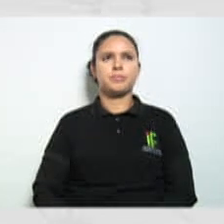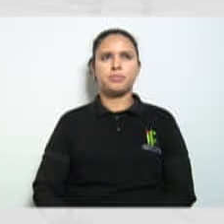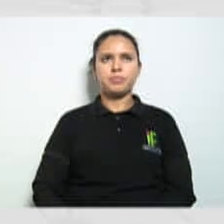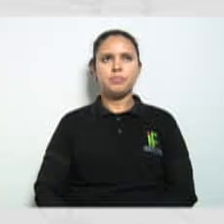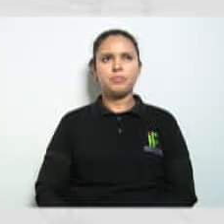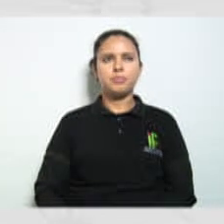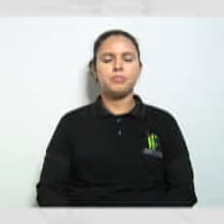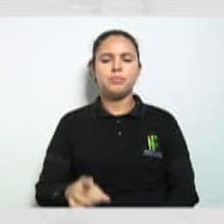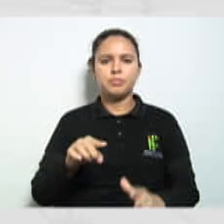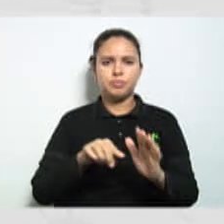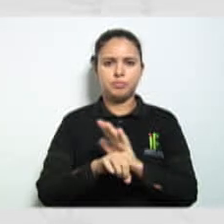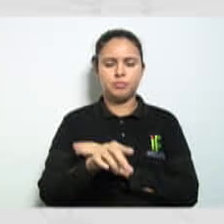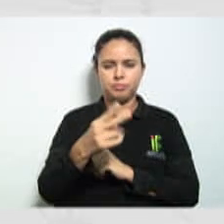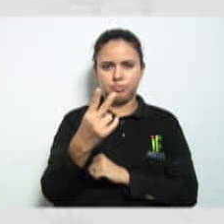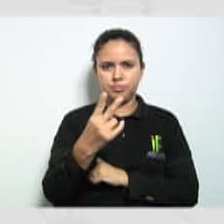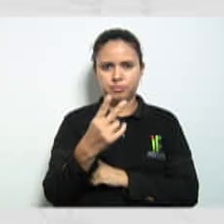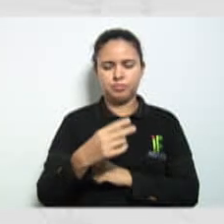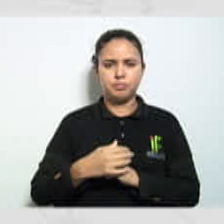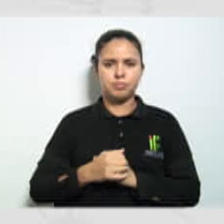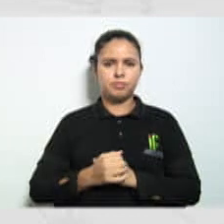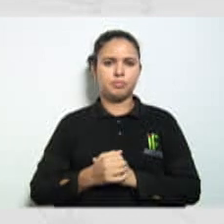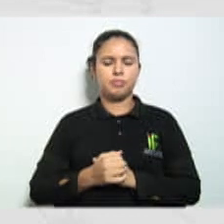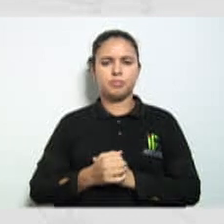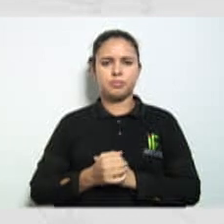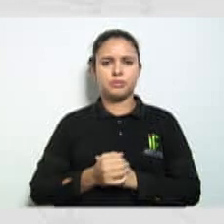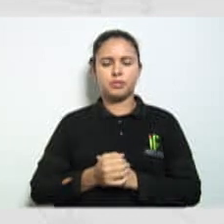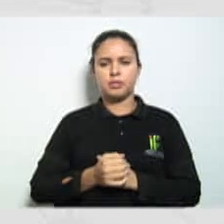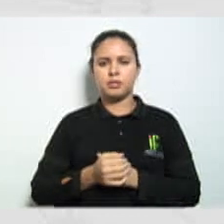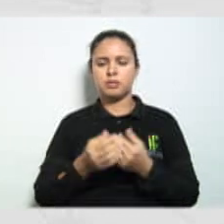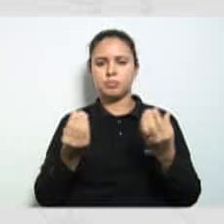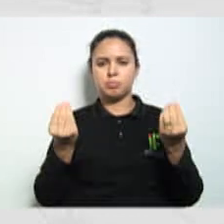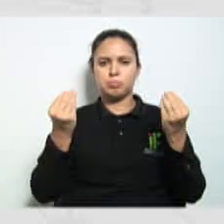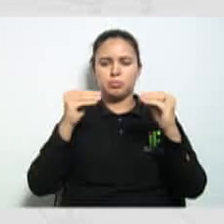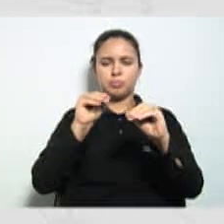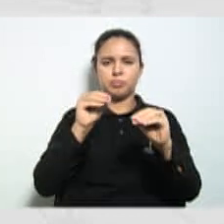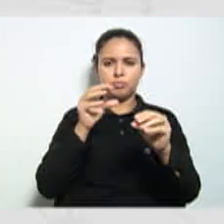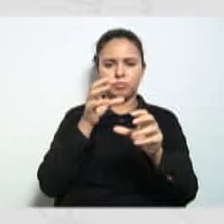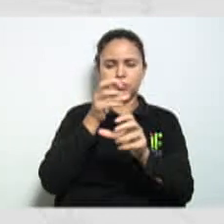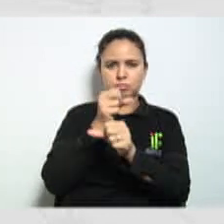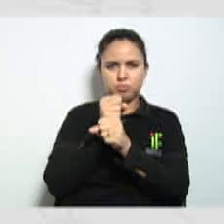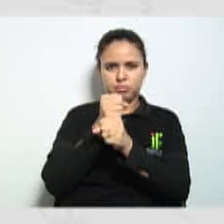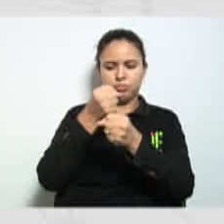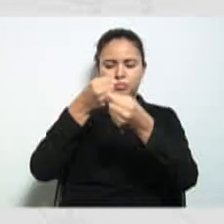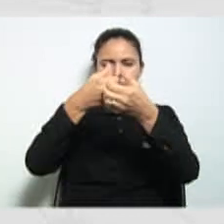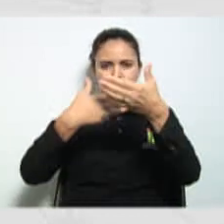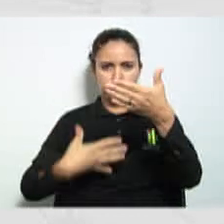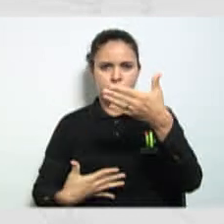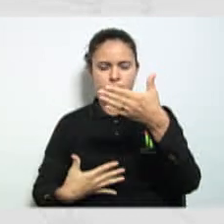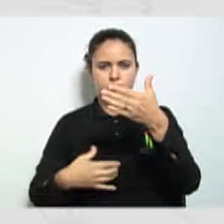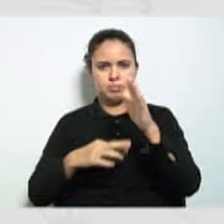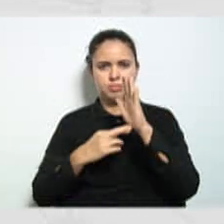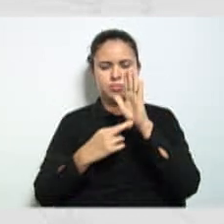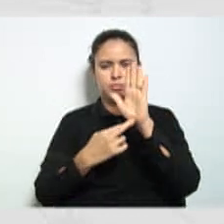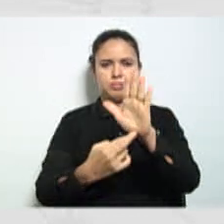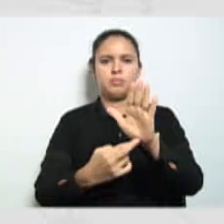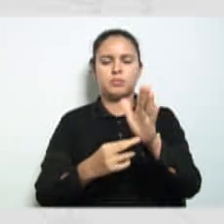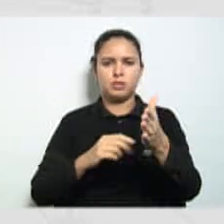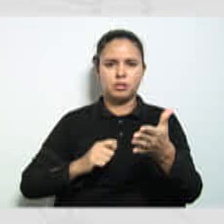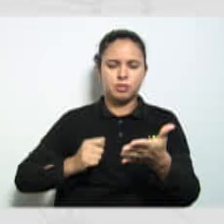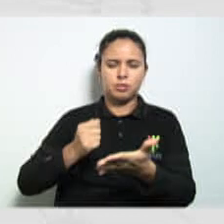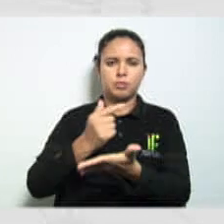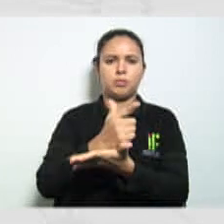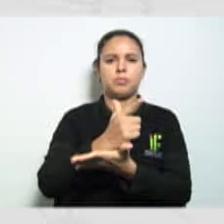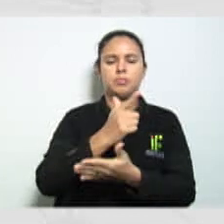questão 2. Qual dos lançamentos contábeis abaixo representa a compra de frutas